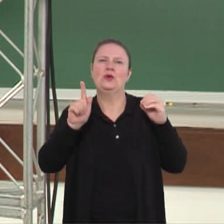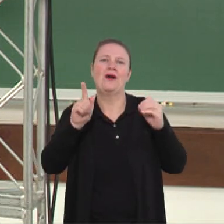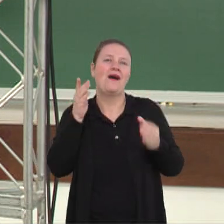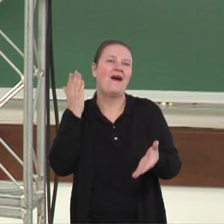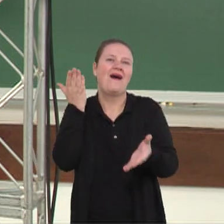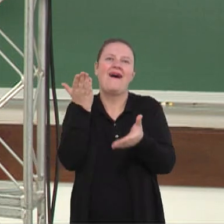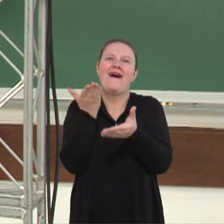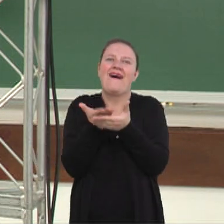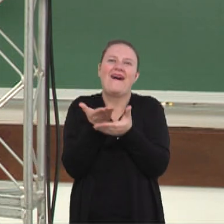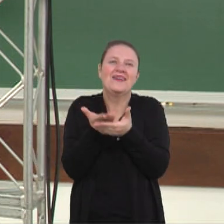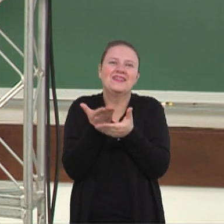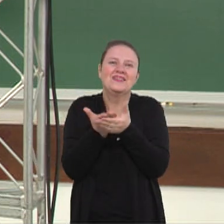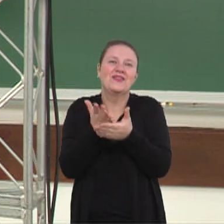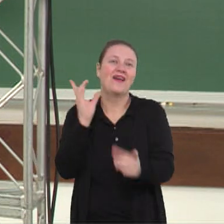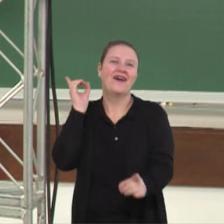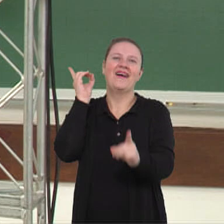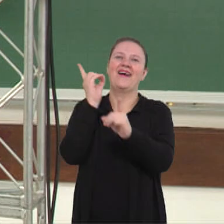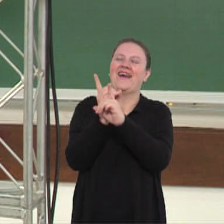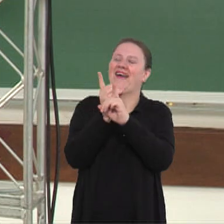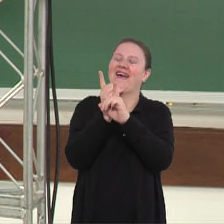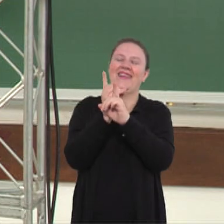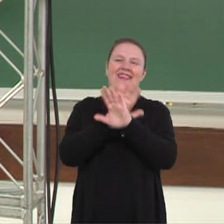até a próxima a